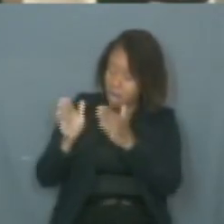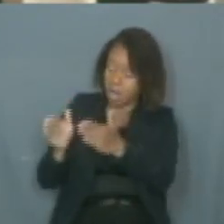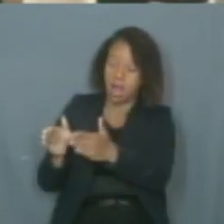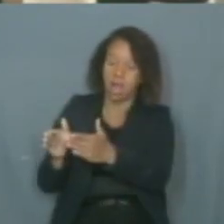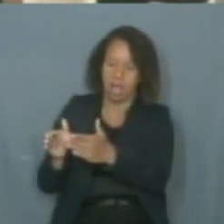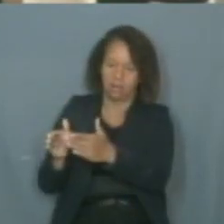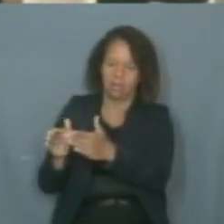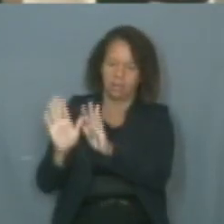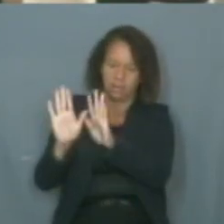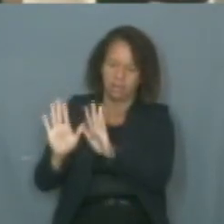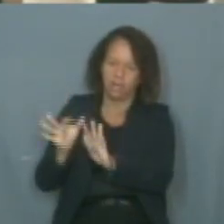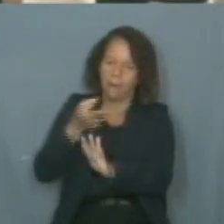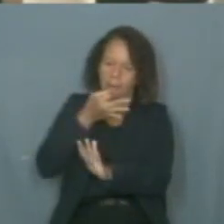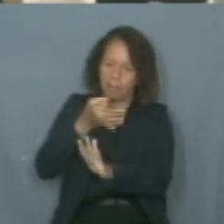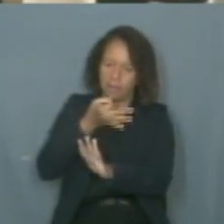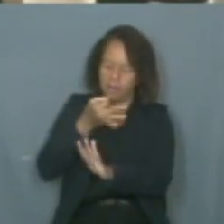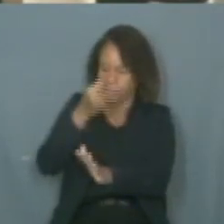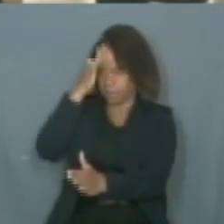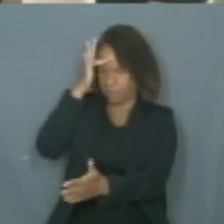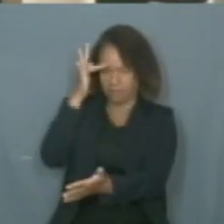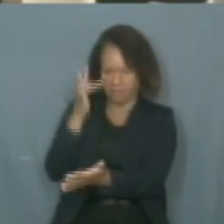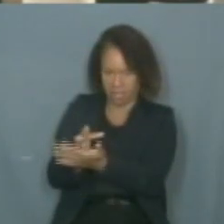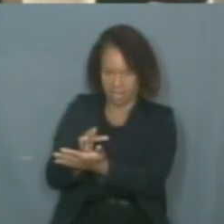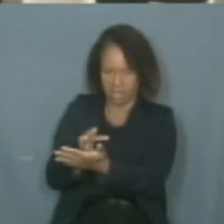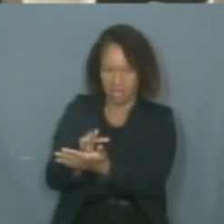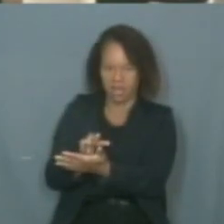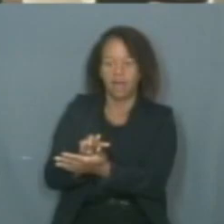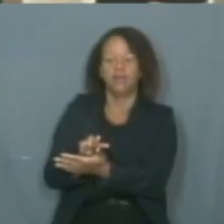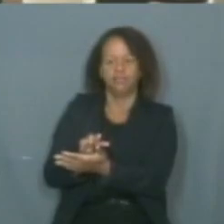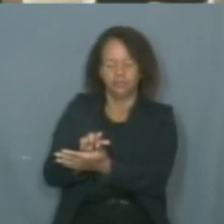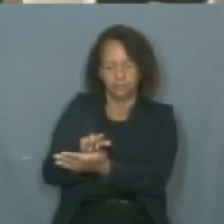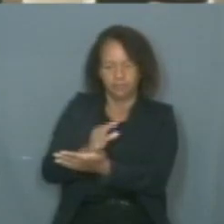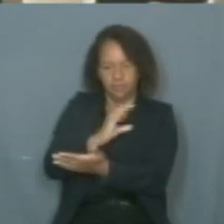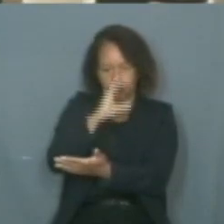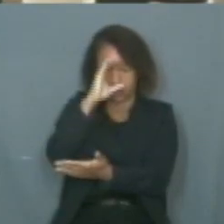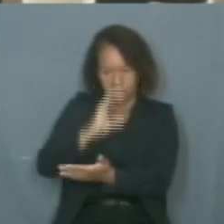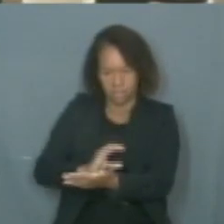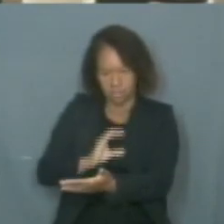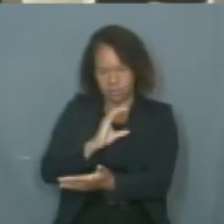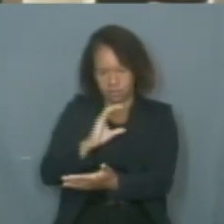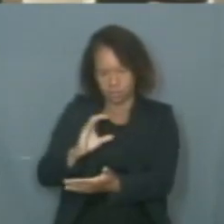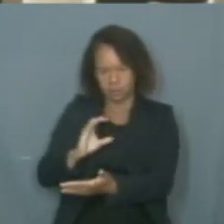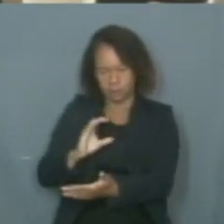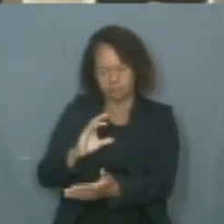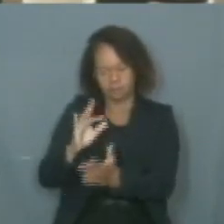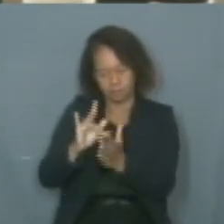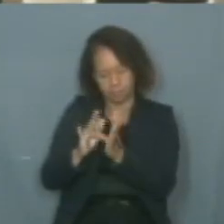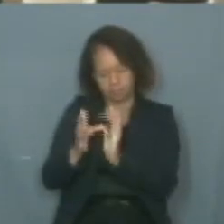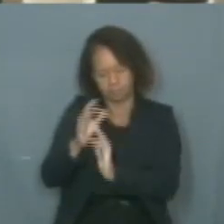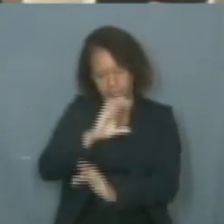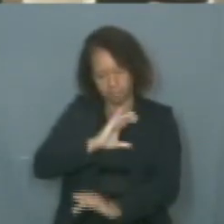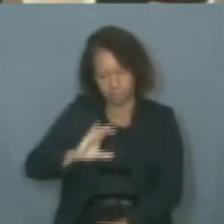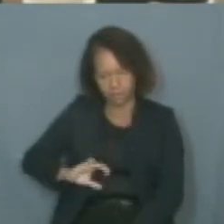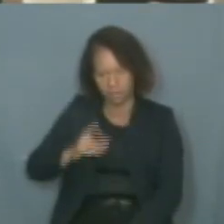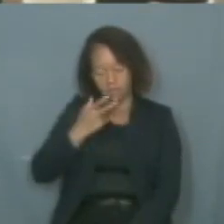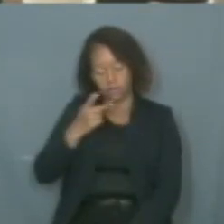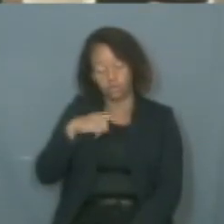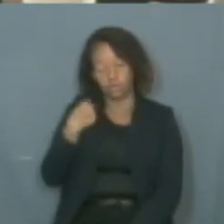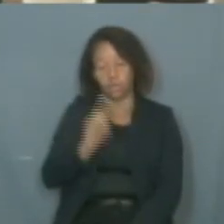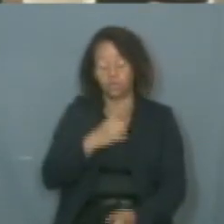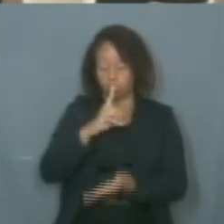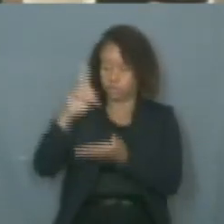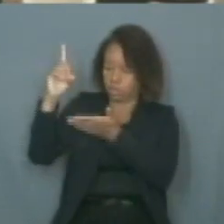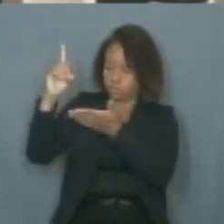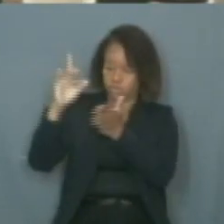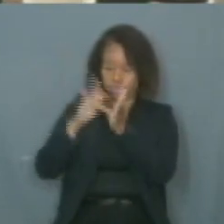do ponto de vista da fé, do cristianismo, nós estamos falando do nosso Deus.